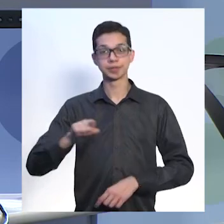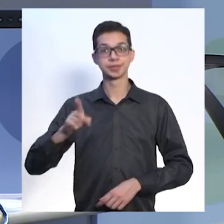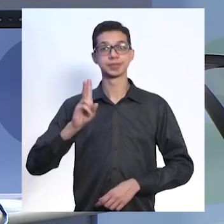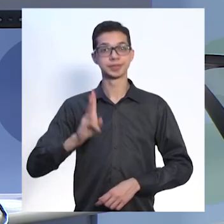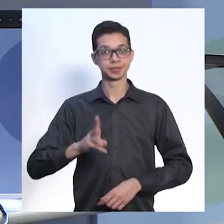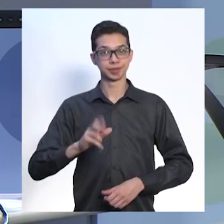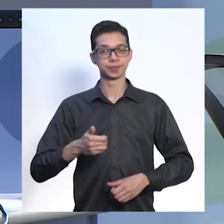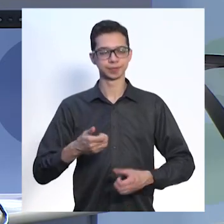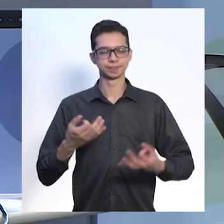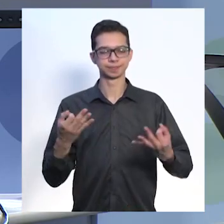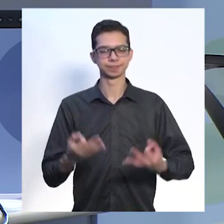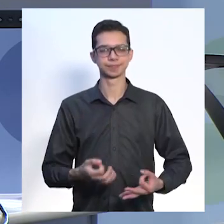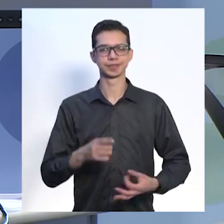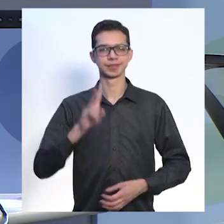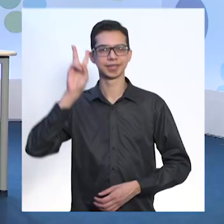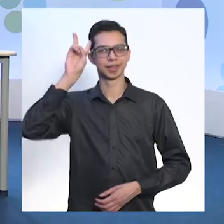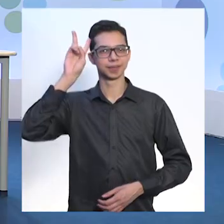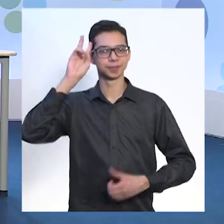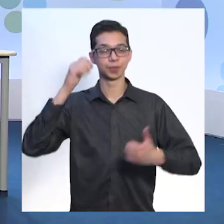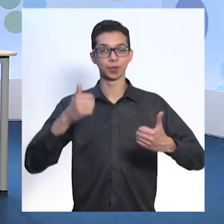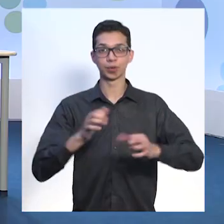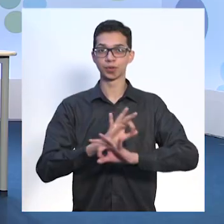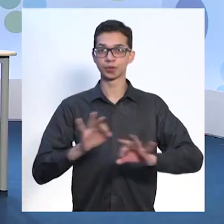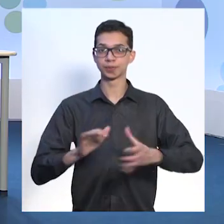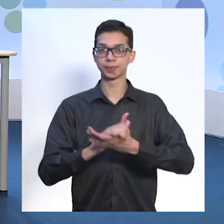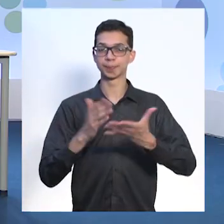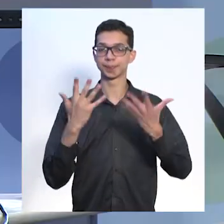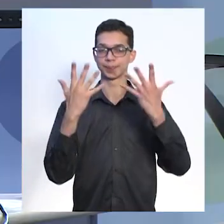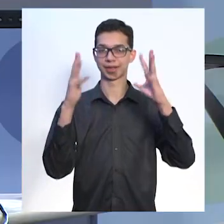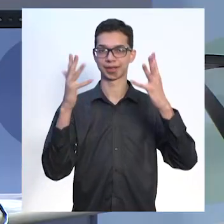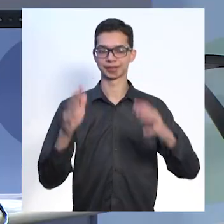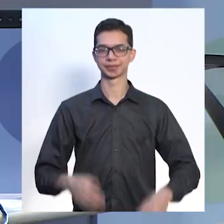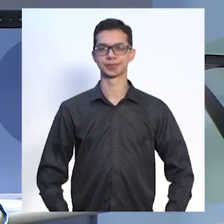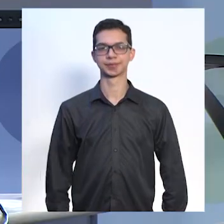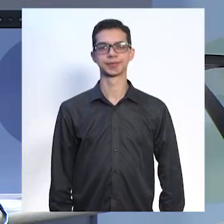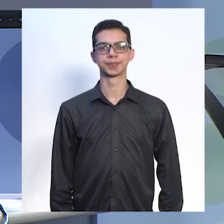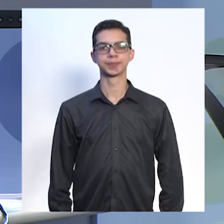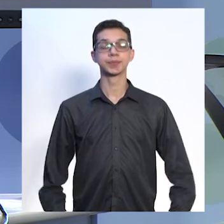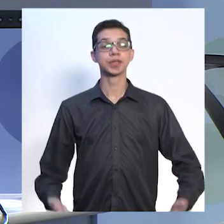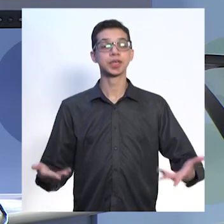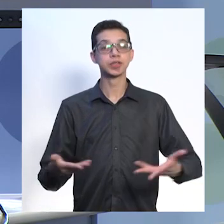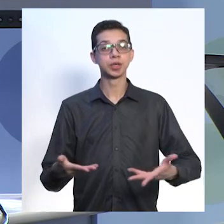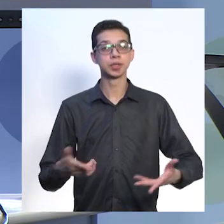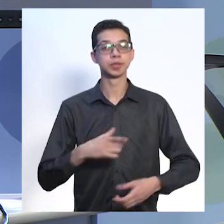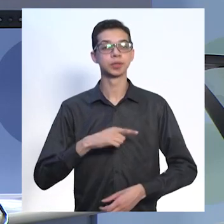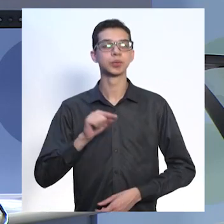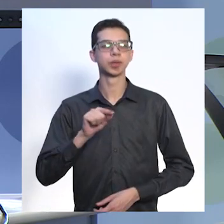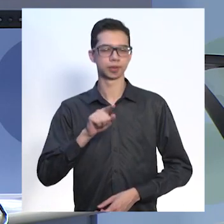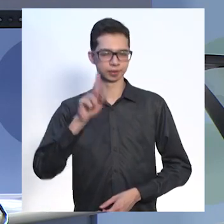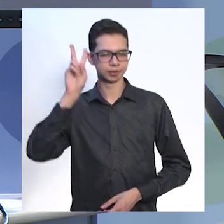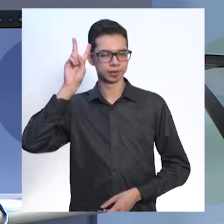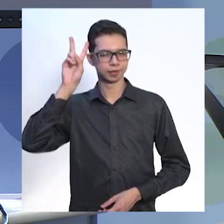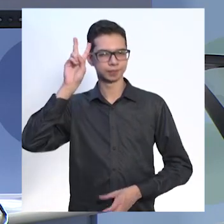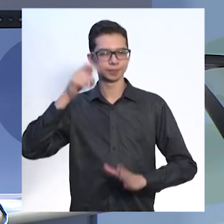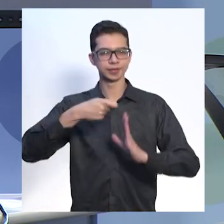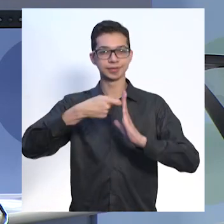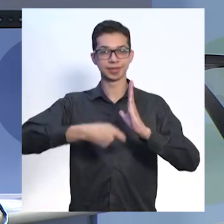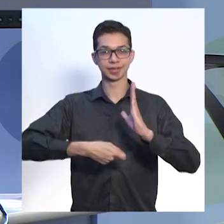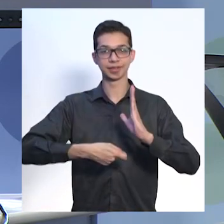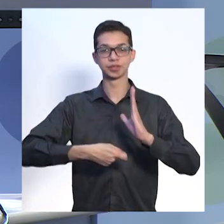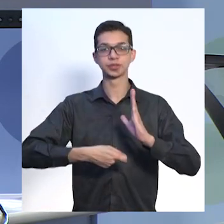aí. Então, muito bem, pessoal. Parabéns. Agora, temos aí, lembra do nosso texto,